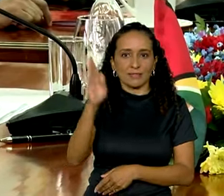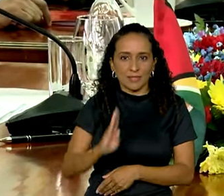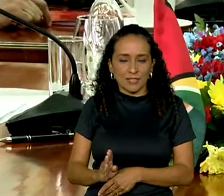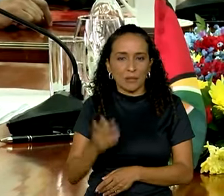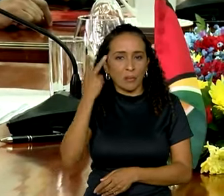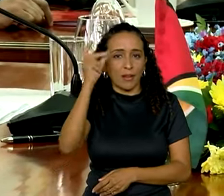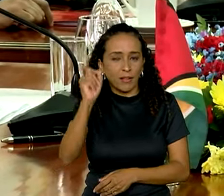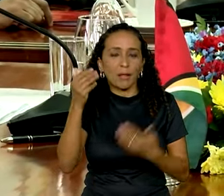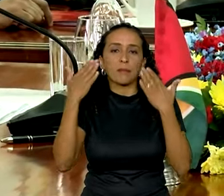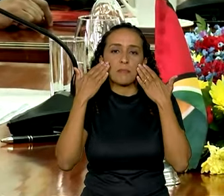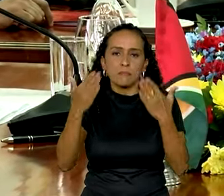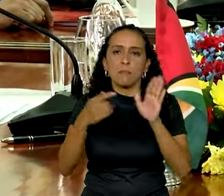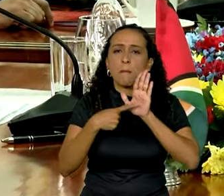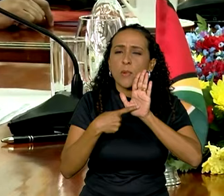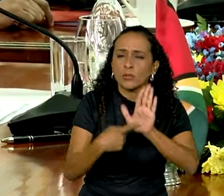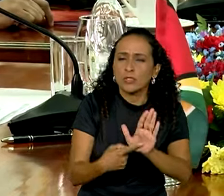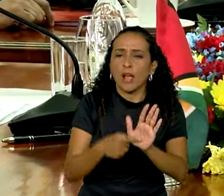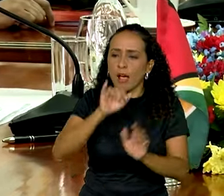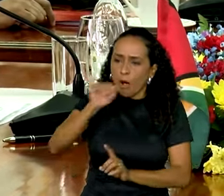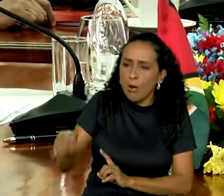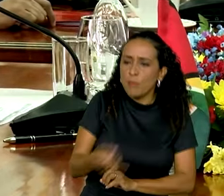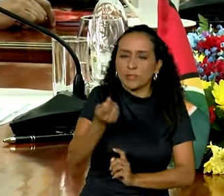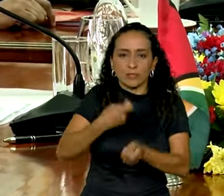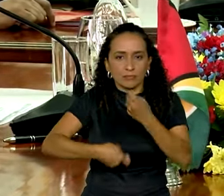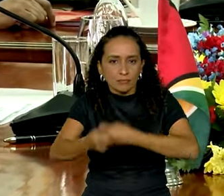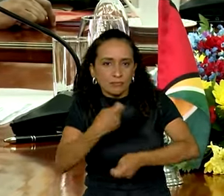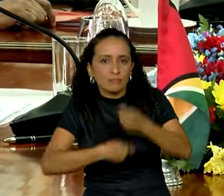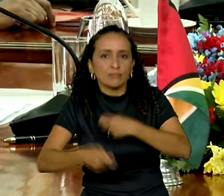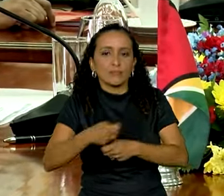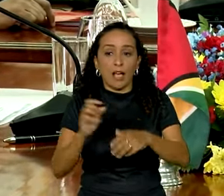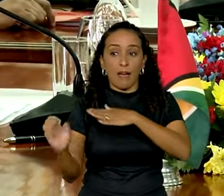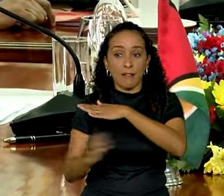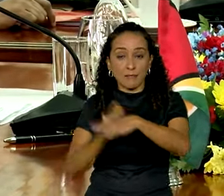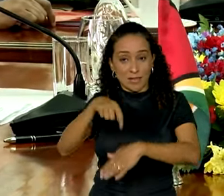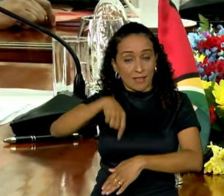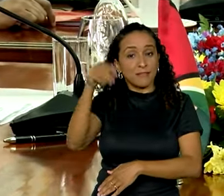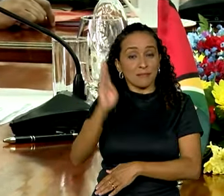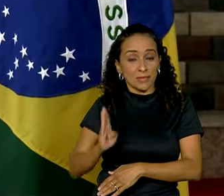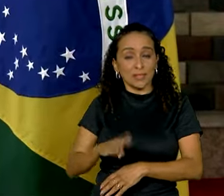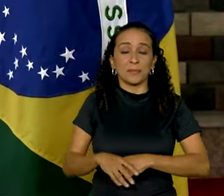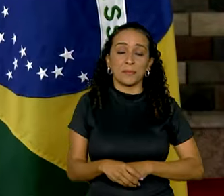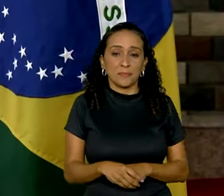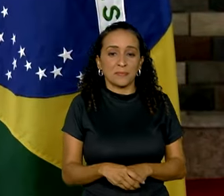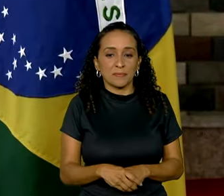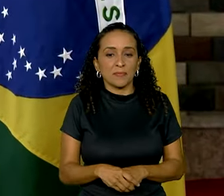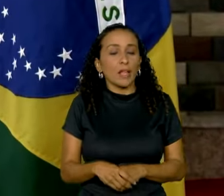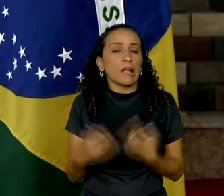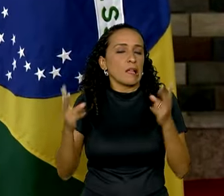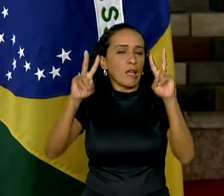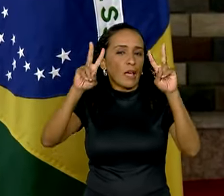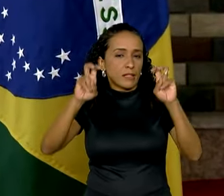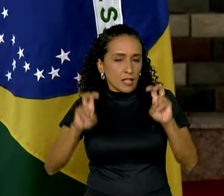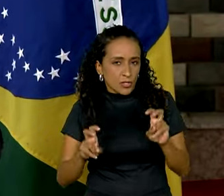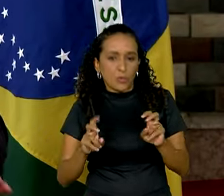para apresentar oportunidades de negócios aos empresários brasileiros esses